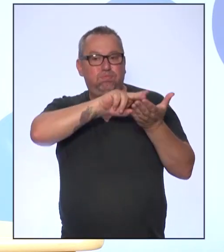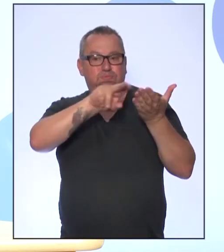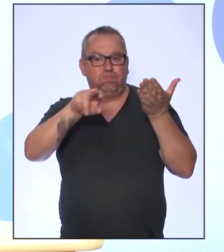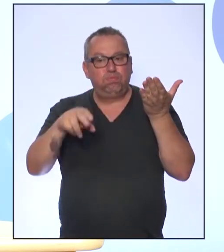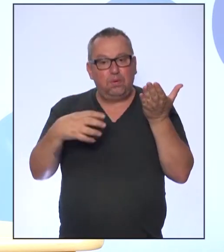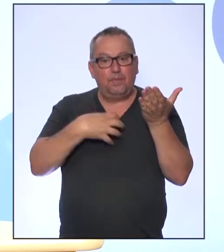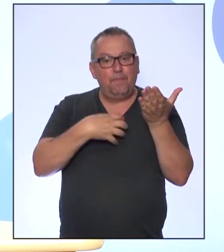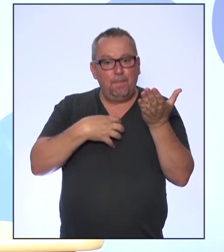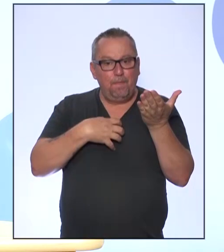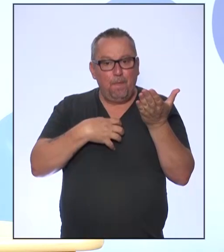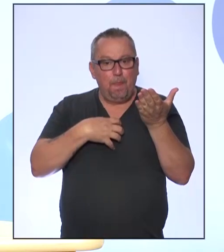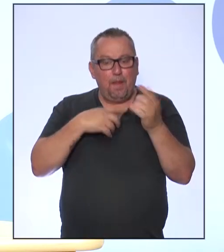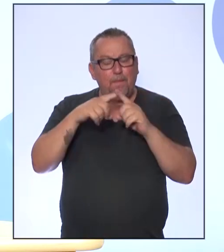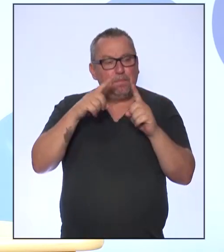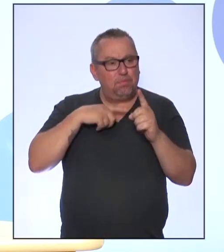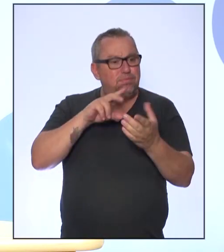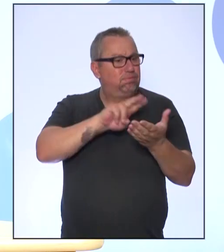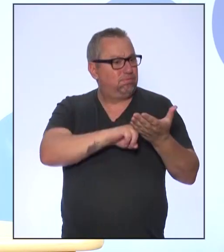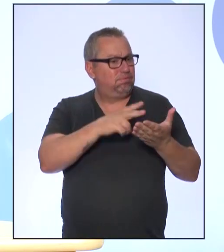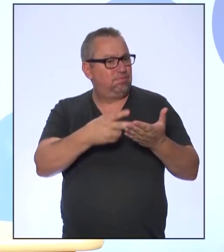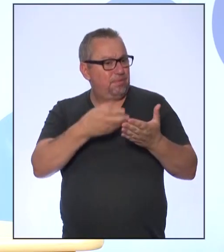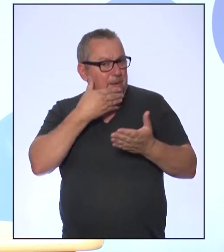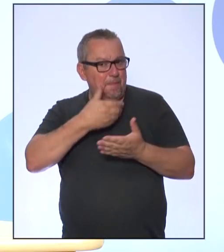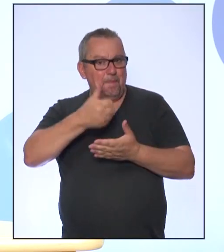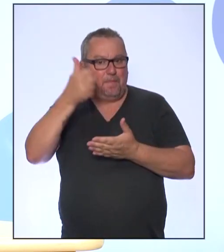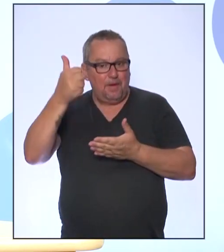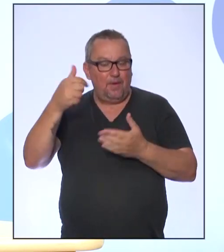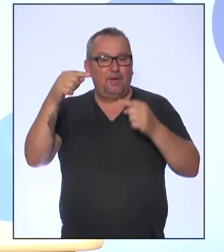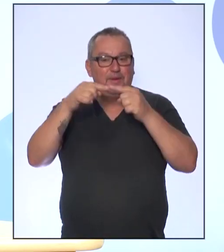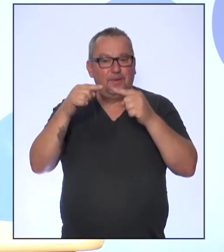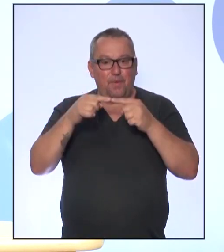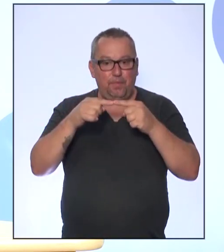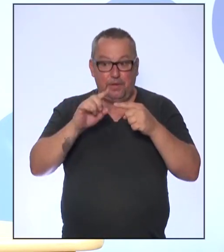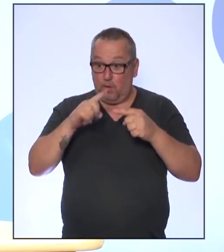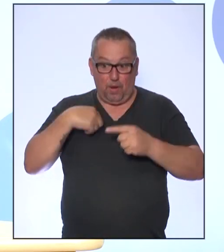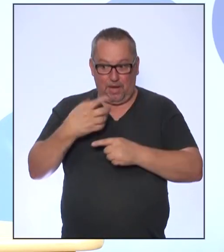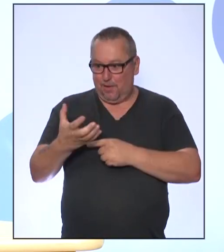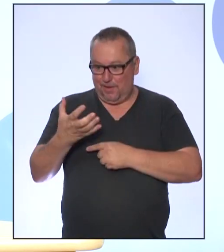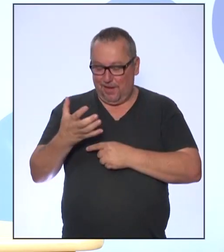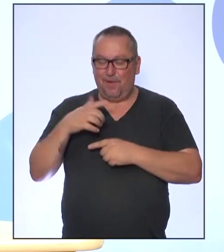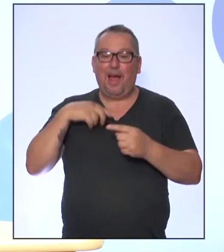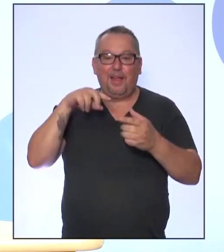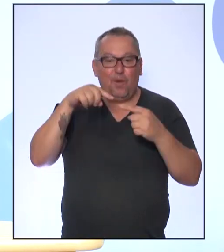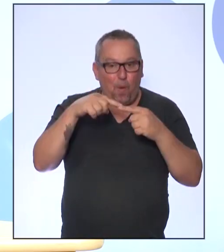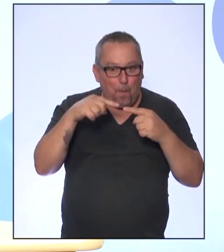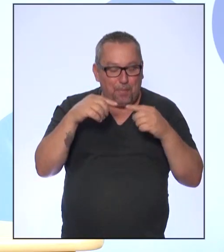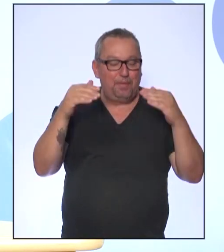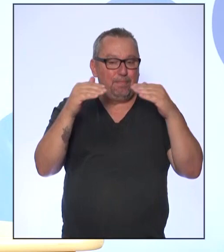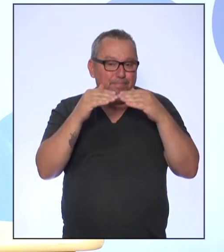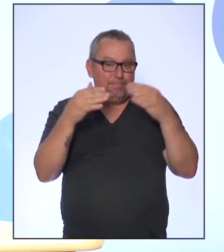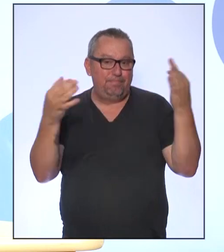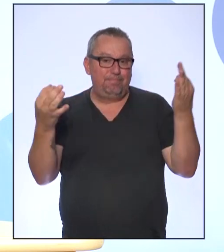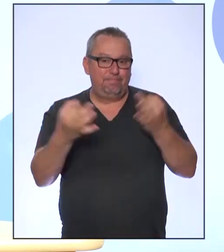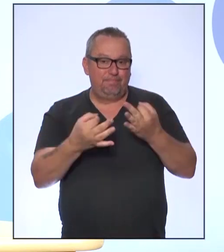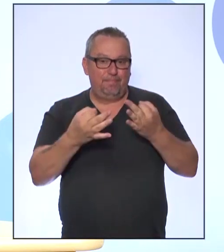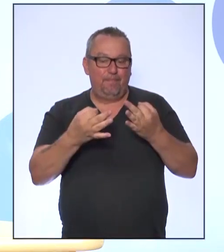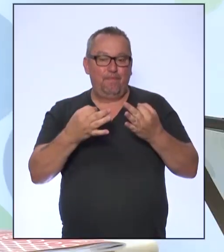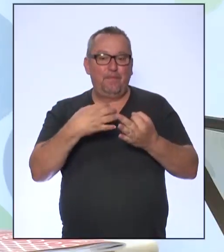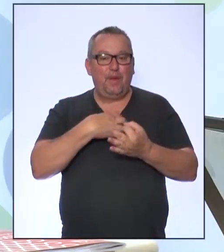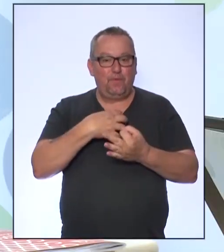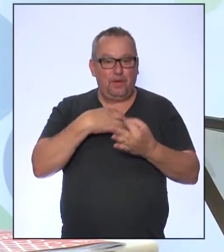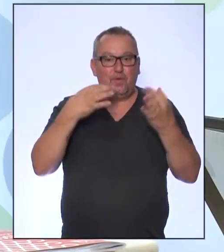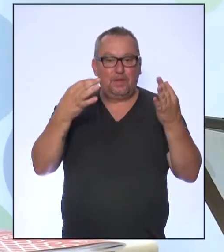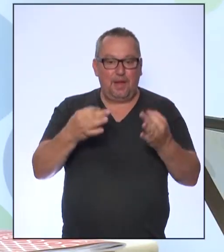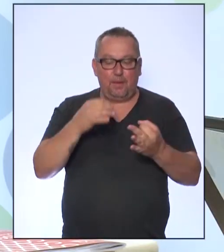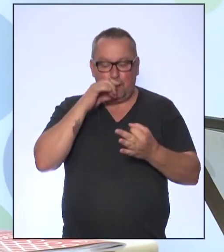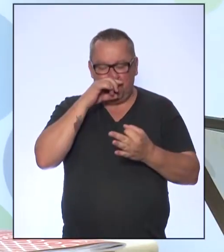posso interpretar da forma que for melhor e mais adequada. Não a que eu quero também, né, gente? Tem uma forma, às vezes, correta. Tem